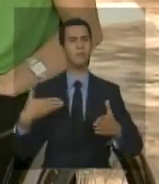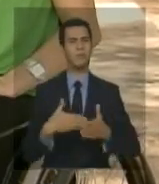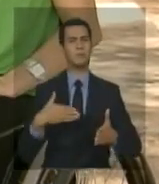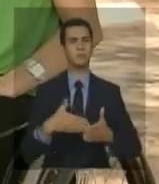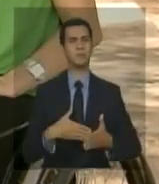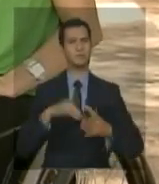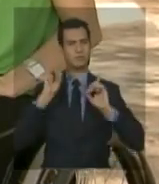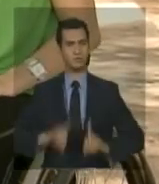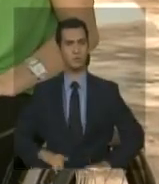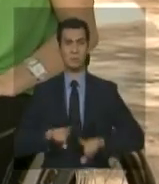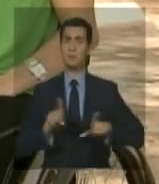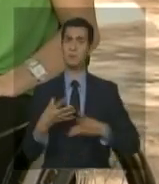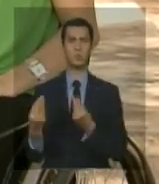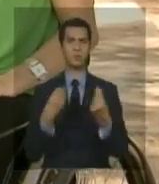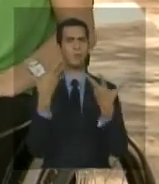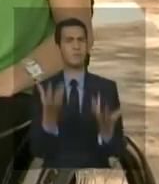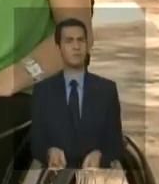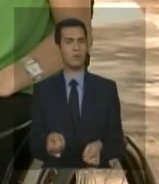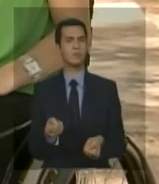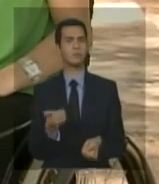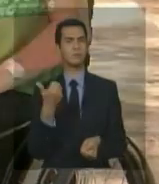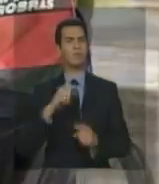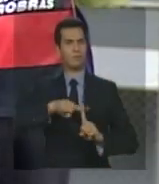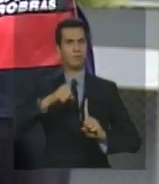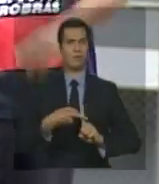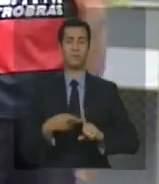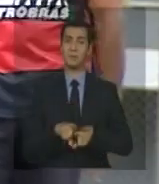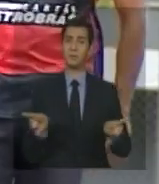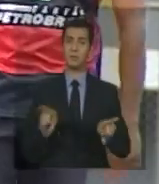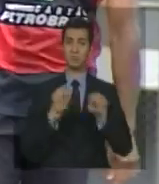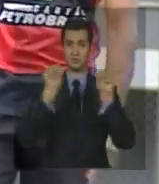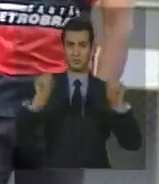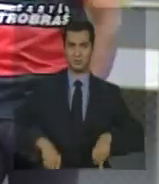nem o sistema de saúde brasileiro tem dados sobre elas.